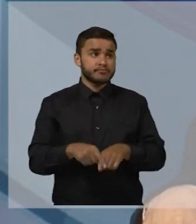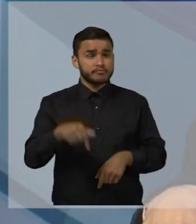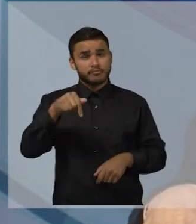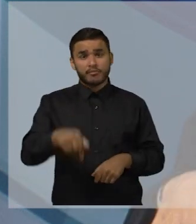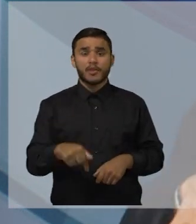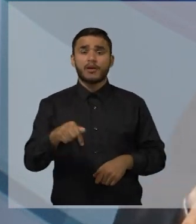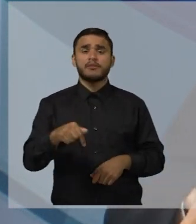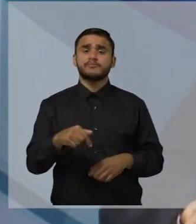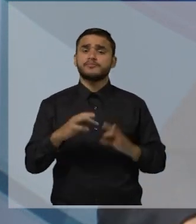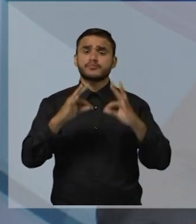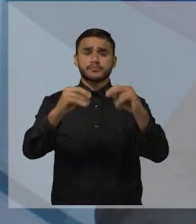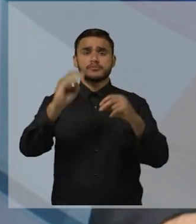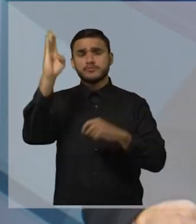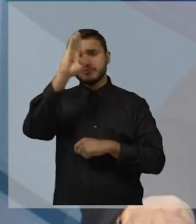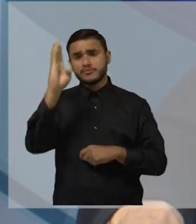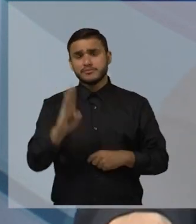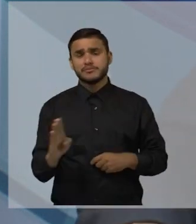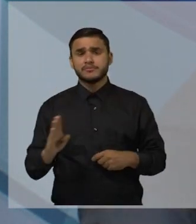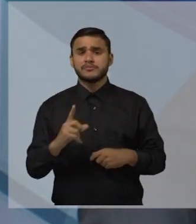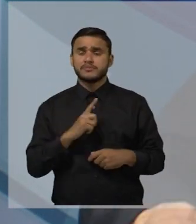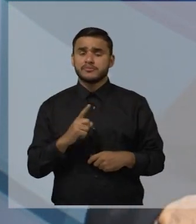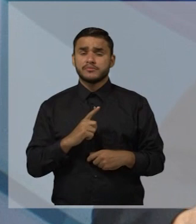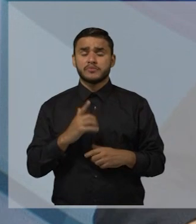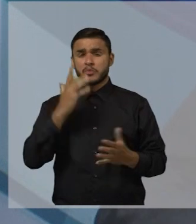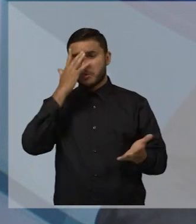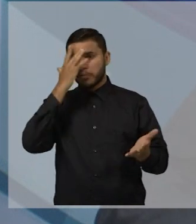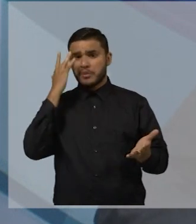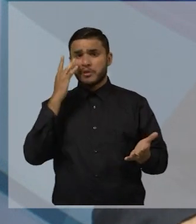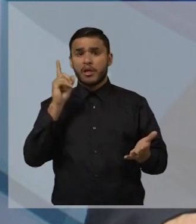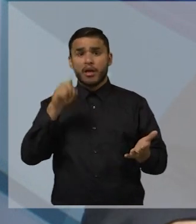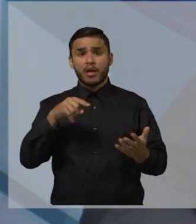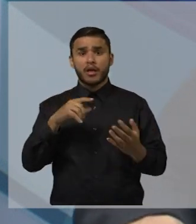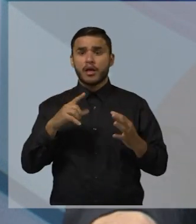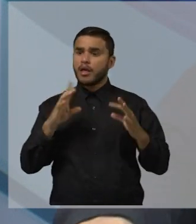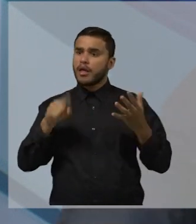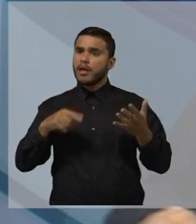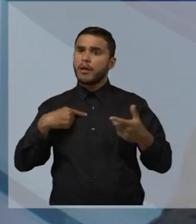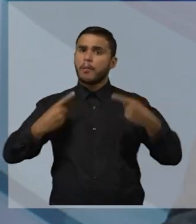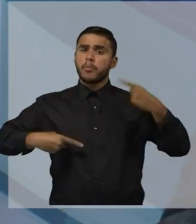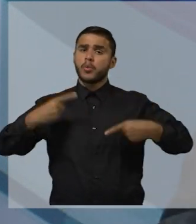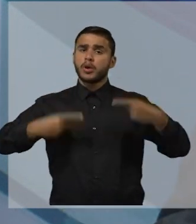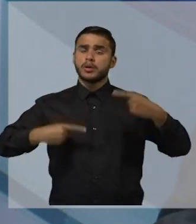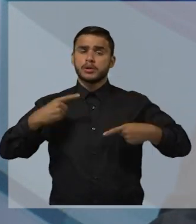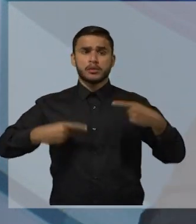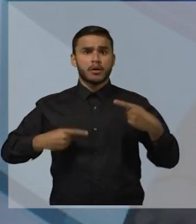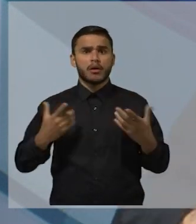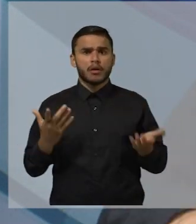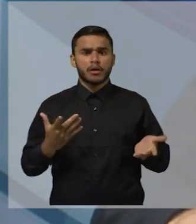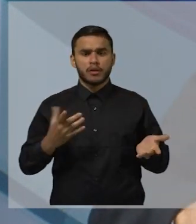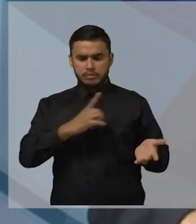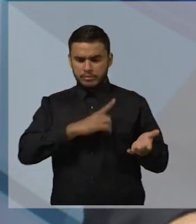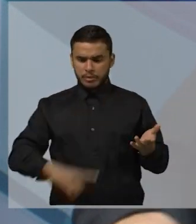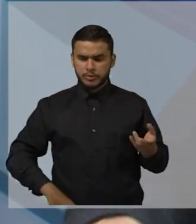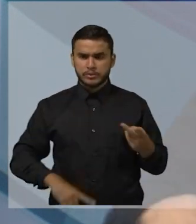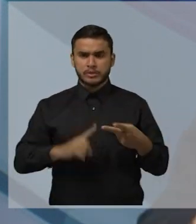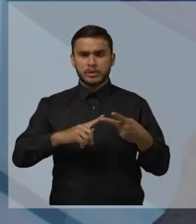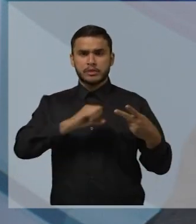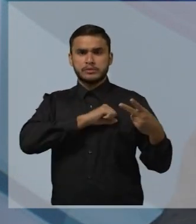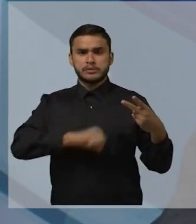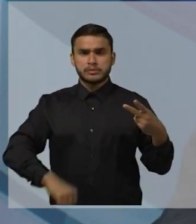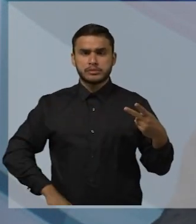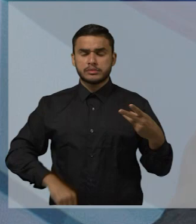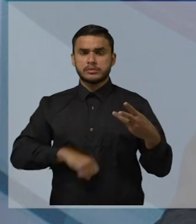nossa República, exemplos degradantes de pessoas que estão investidas no poder político, envolvidas em todo tipo